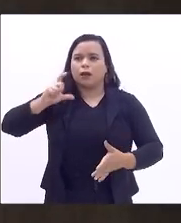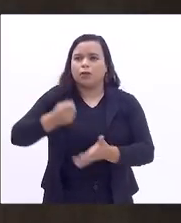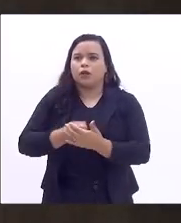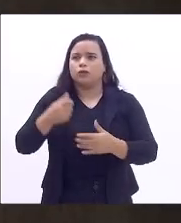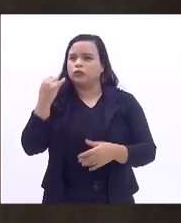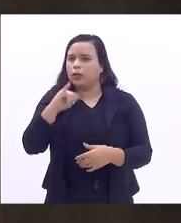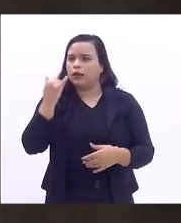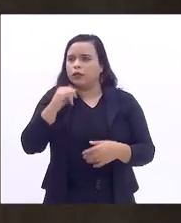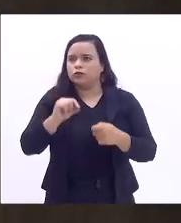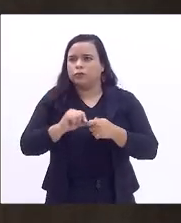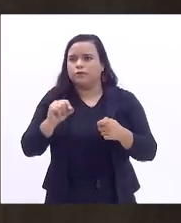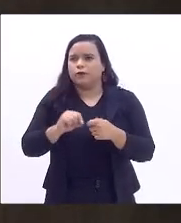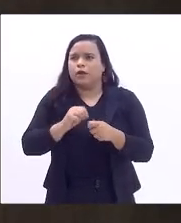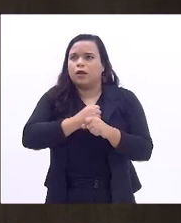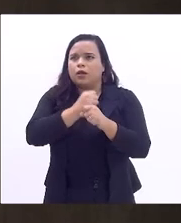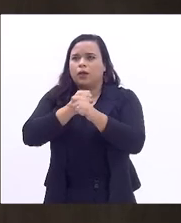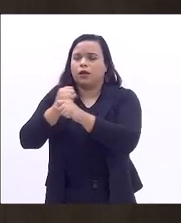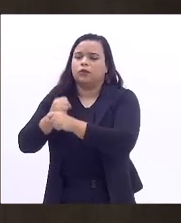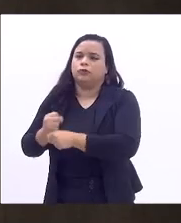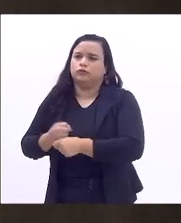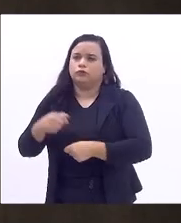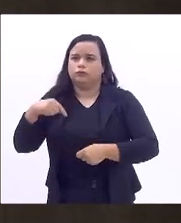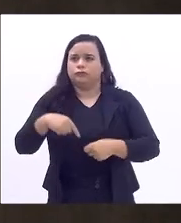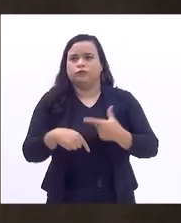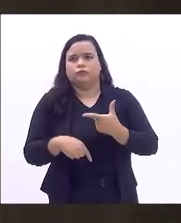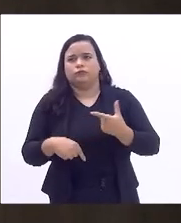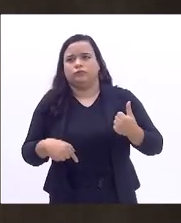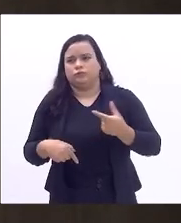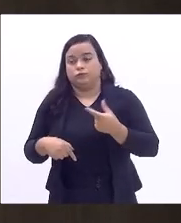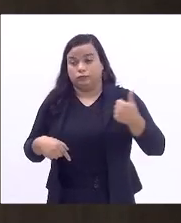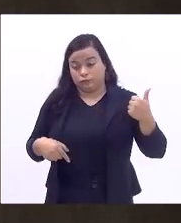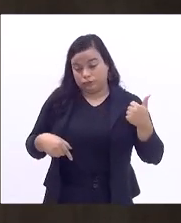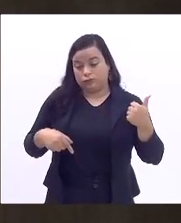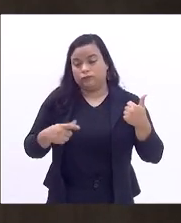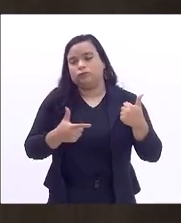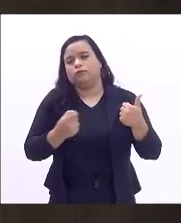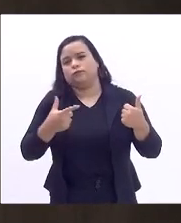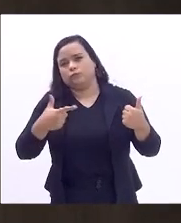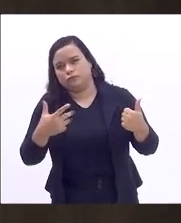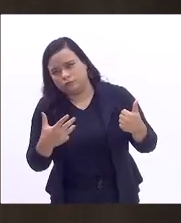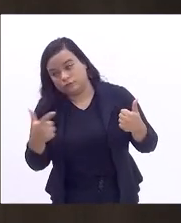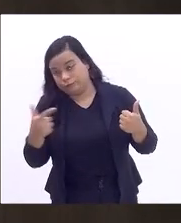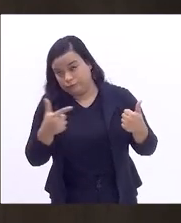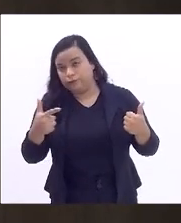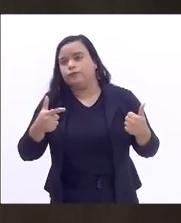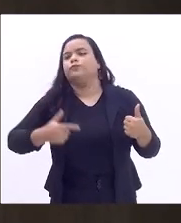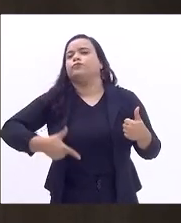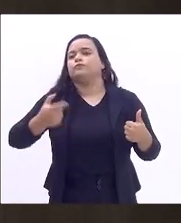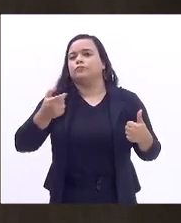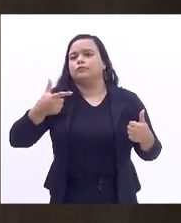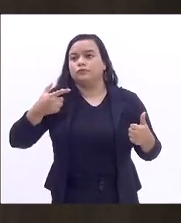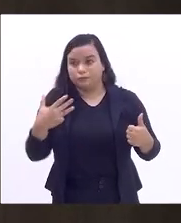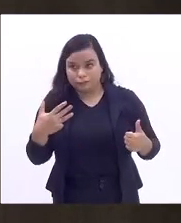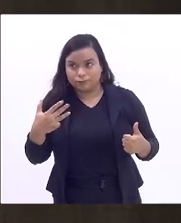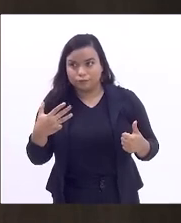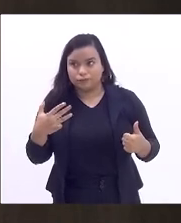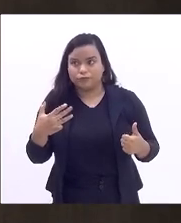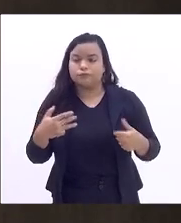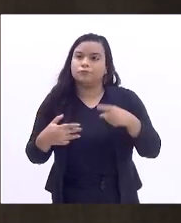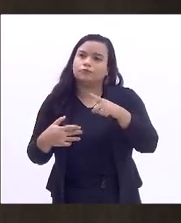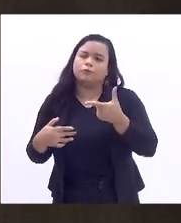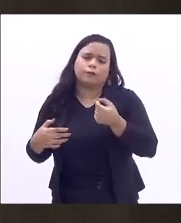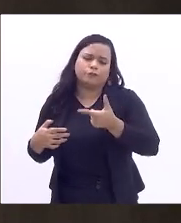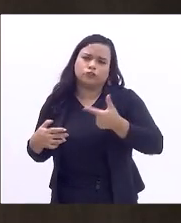realizadas nos anos de 21 22 e 23 este 21